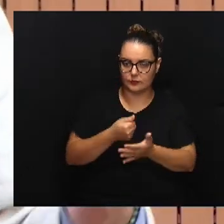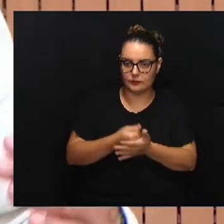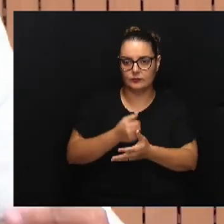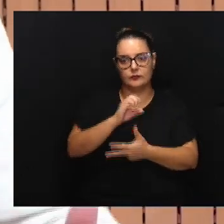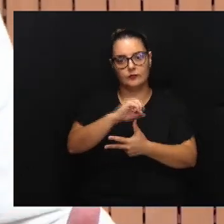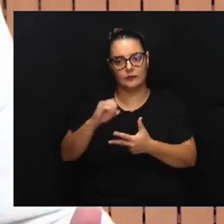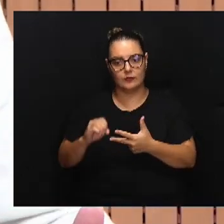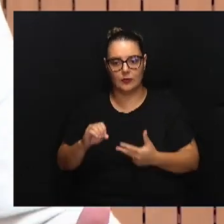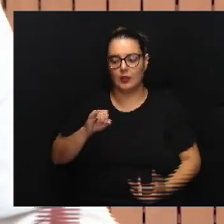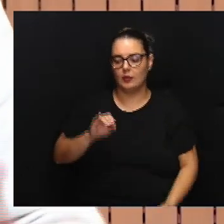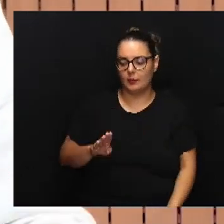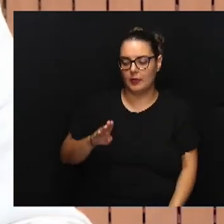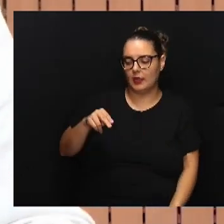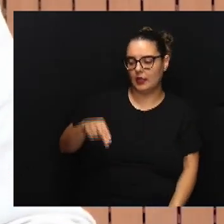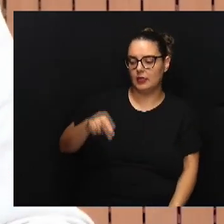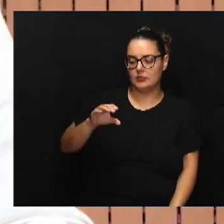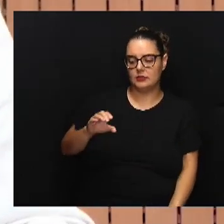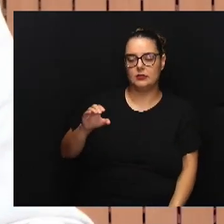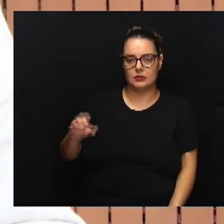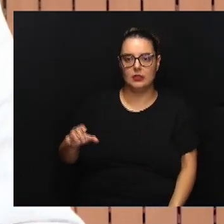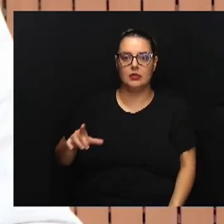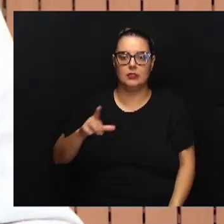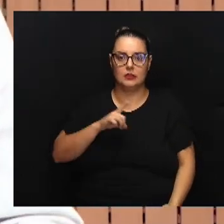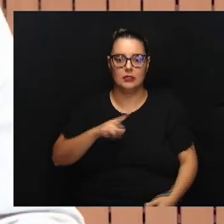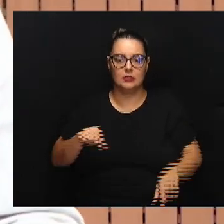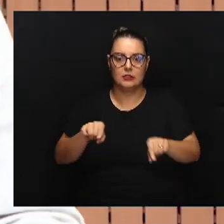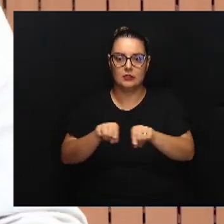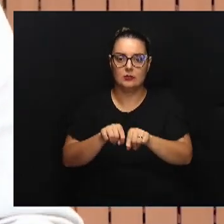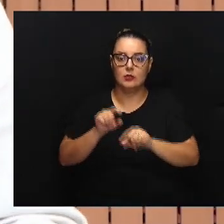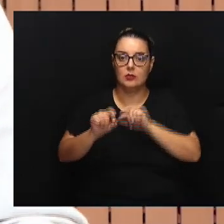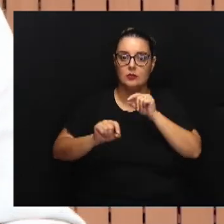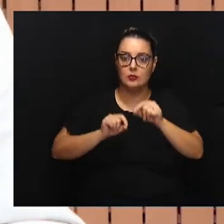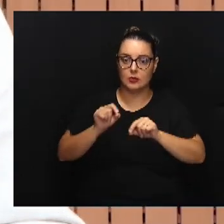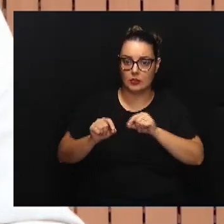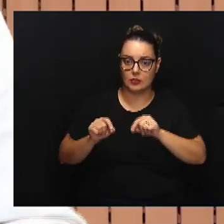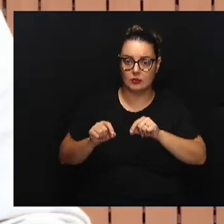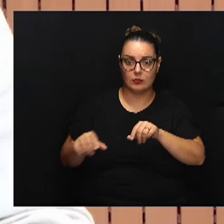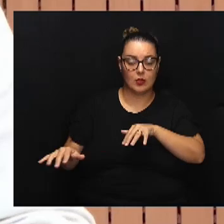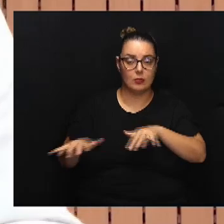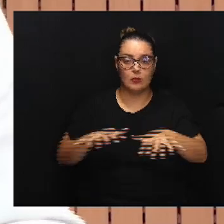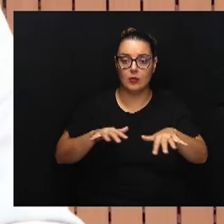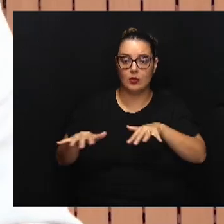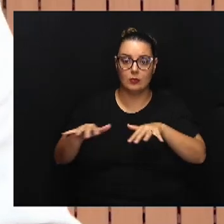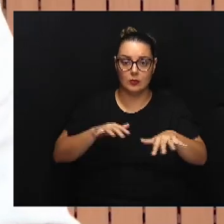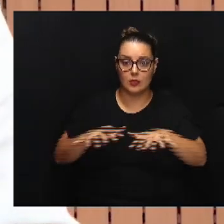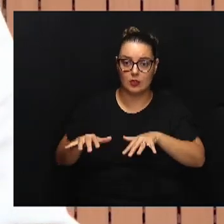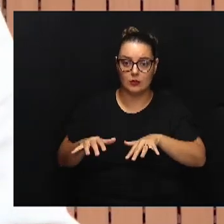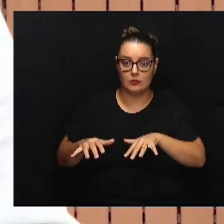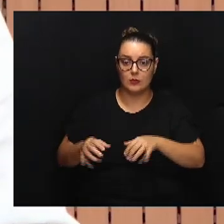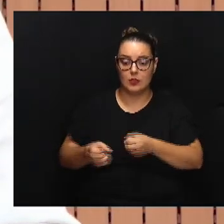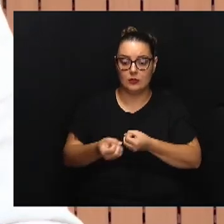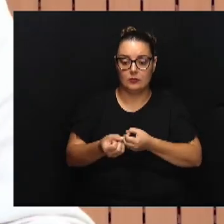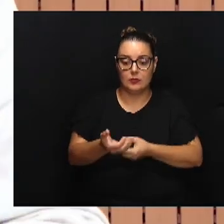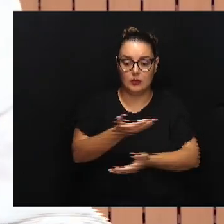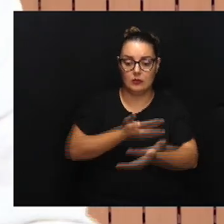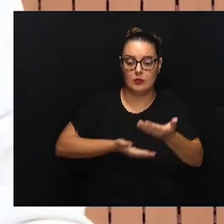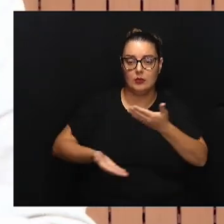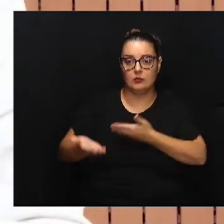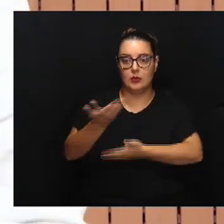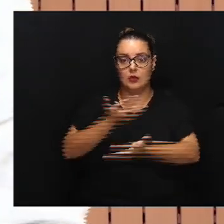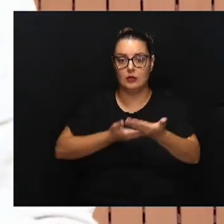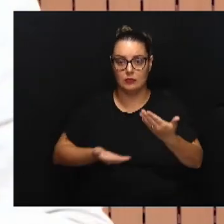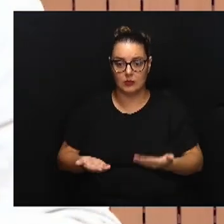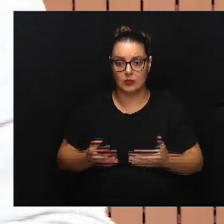pelo BNCC, existe também a questão de mobilização, de trocas de informações, né,